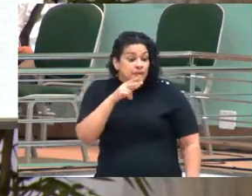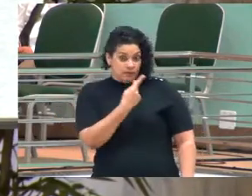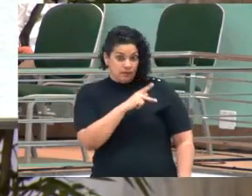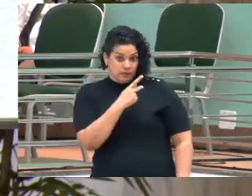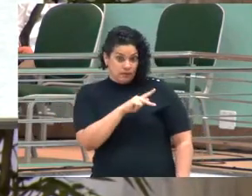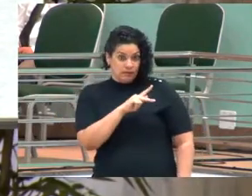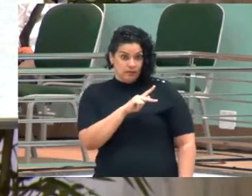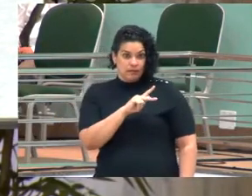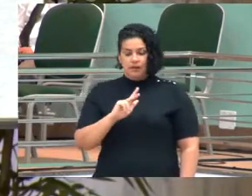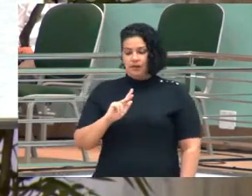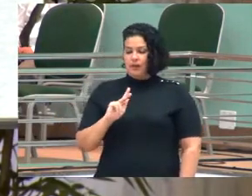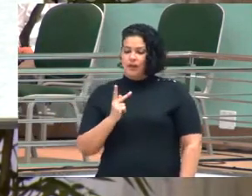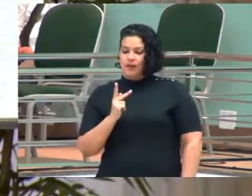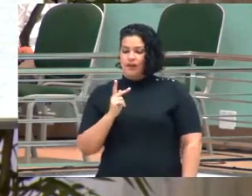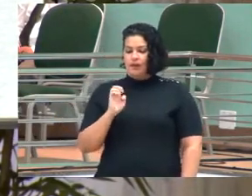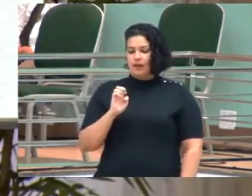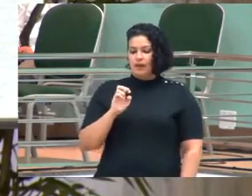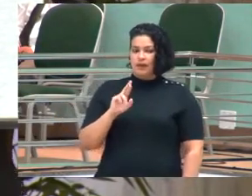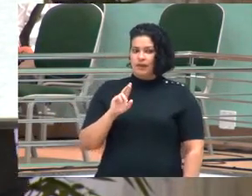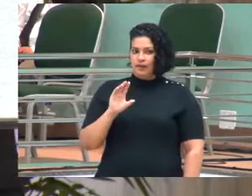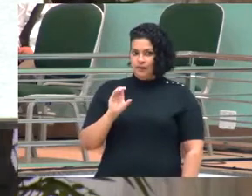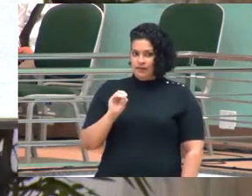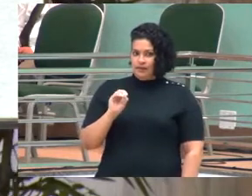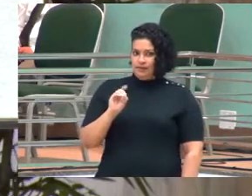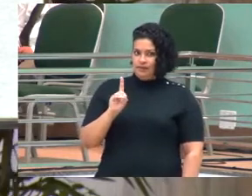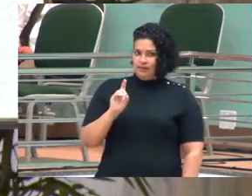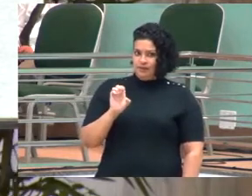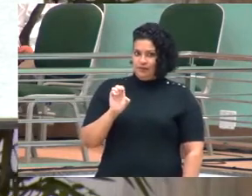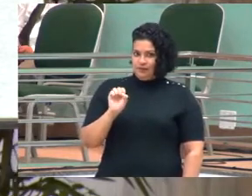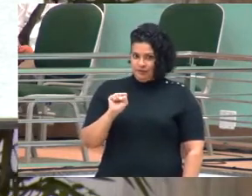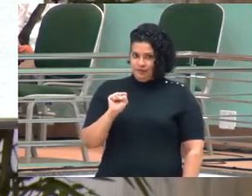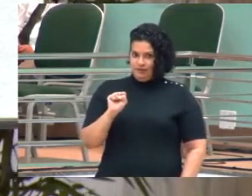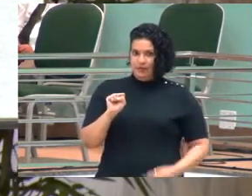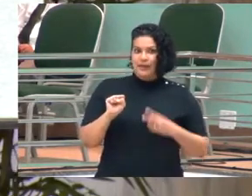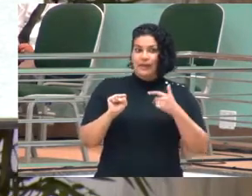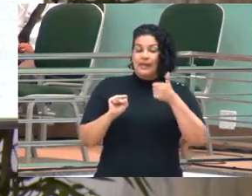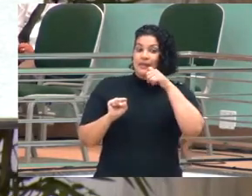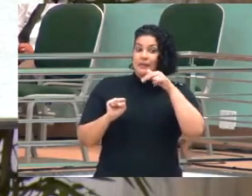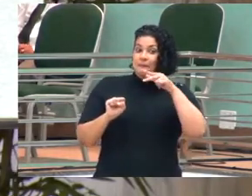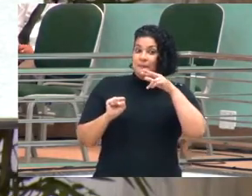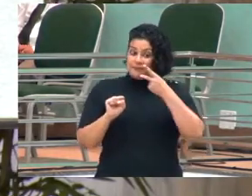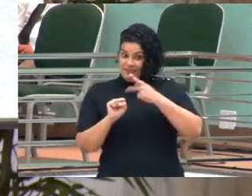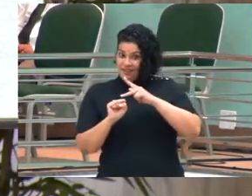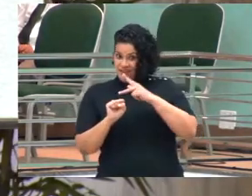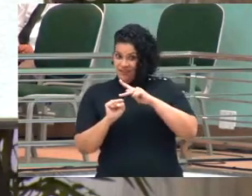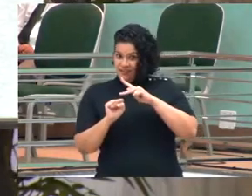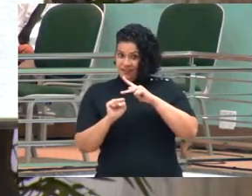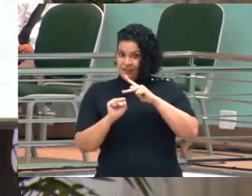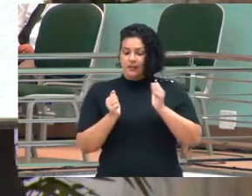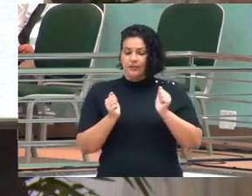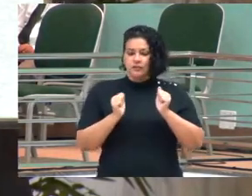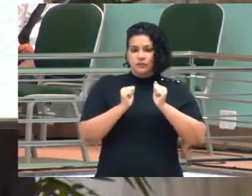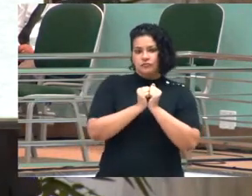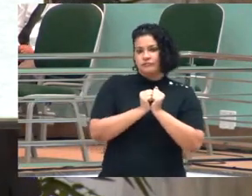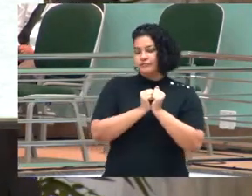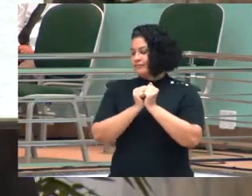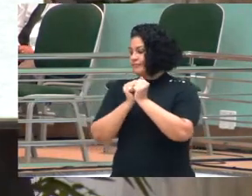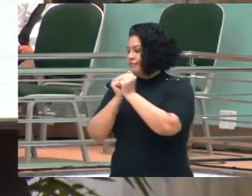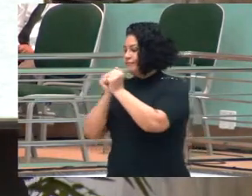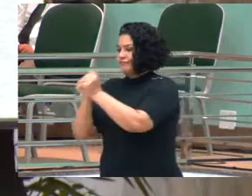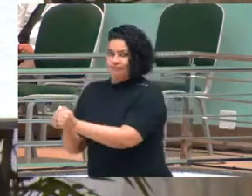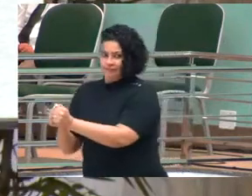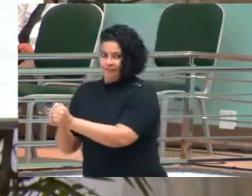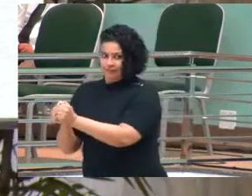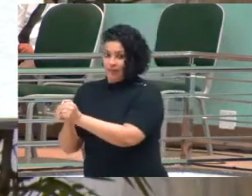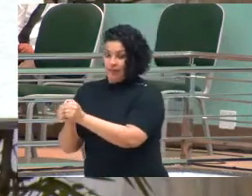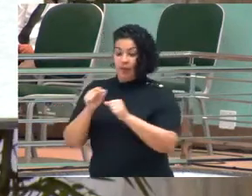disse assim: Herodes, os seus 2 filhos vão voltar de Roma, e eles vão